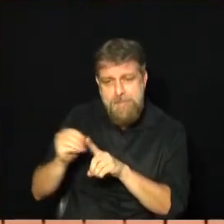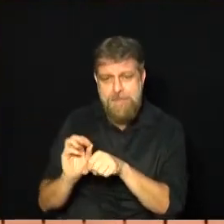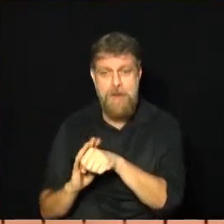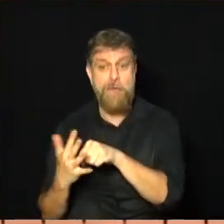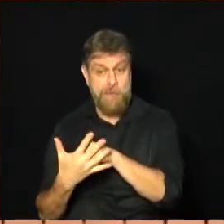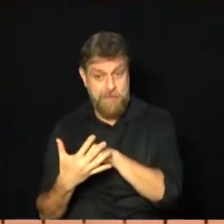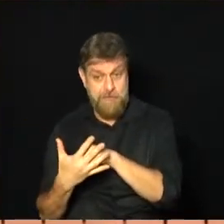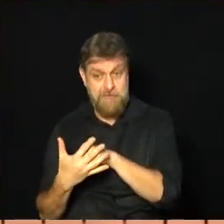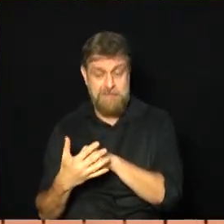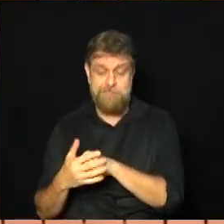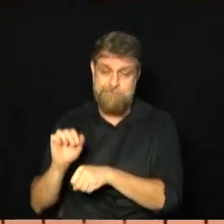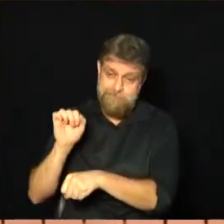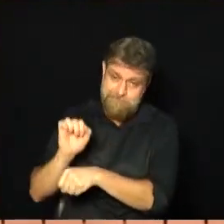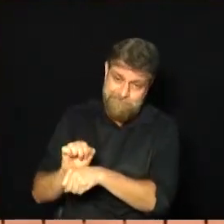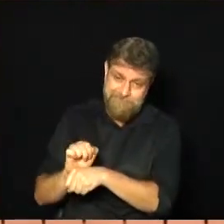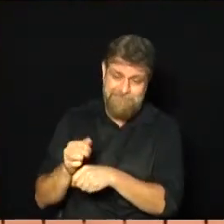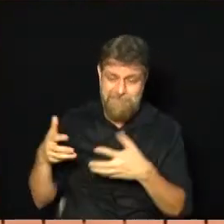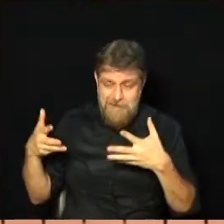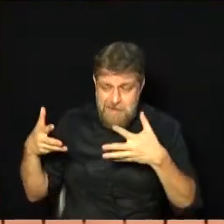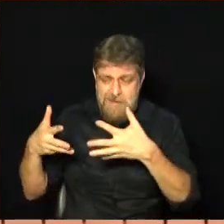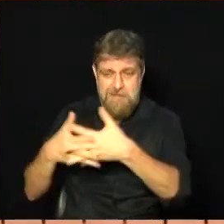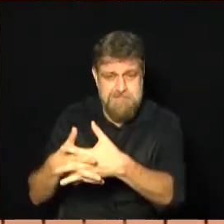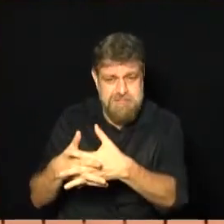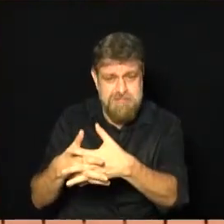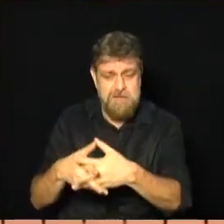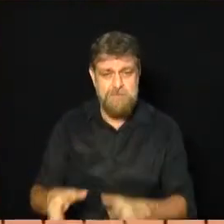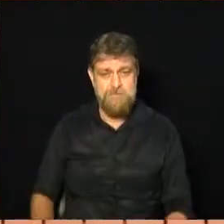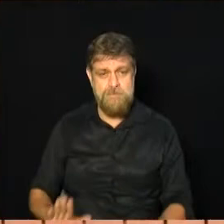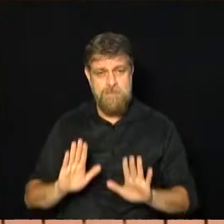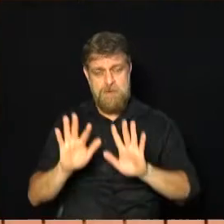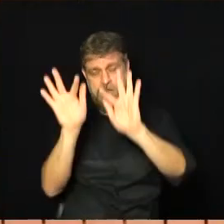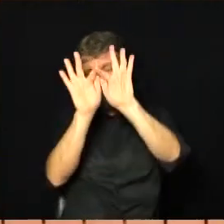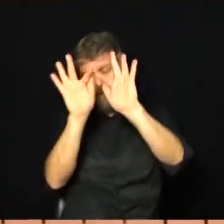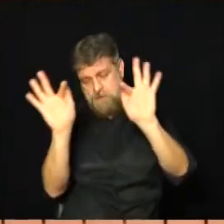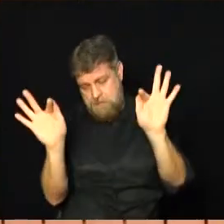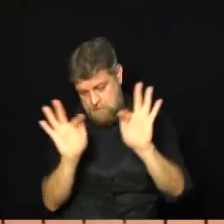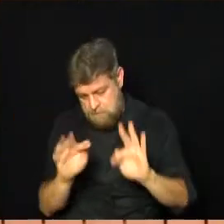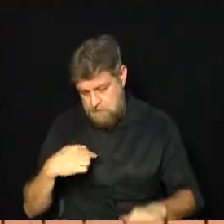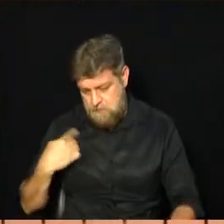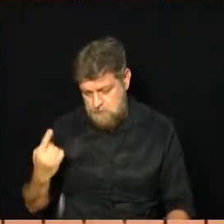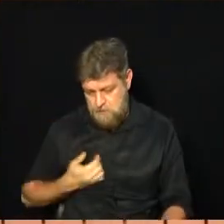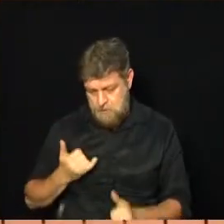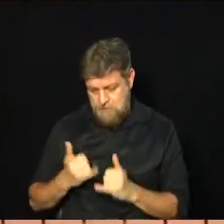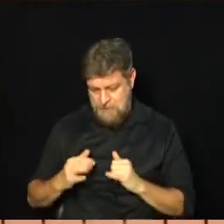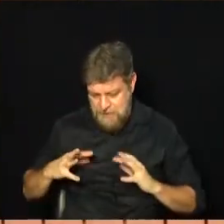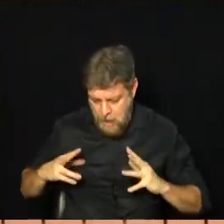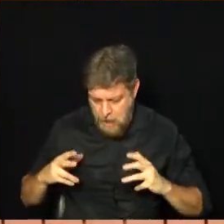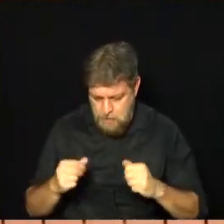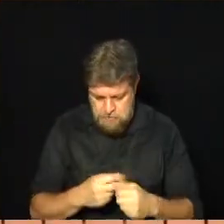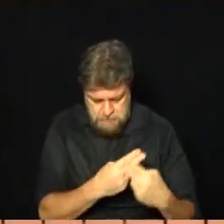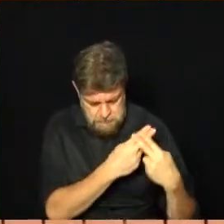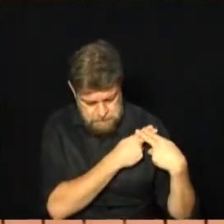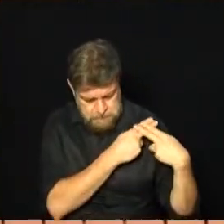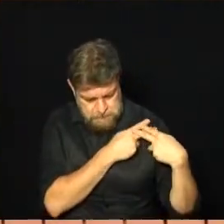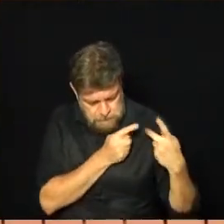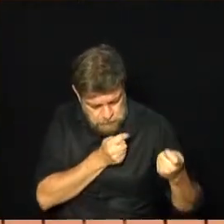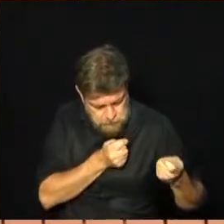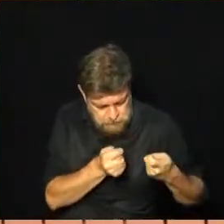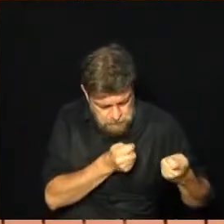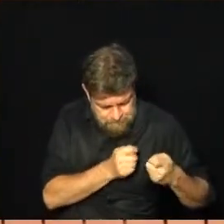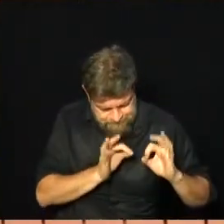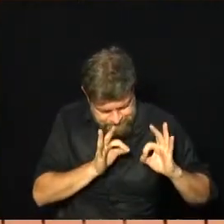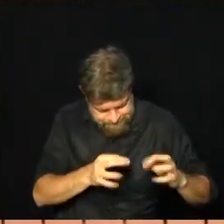trouxe uma série de transtornos. Mas, felizmente, estamos com isso tudo nas nossas mãos, sob controle,